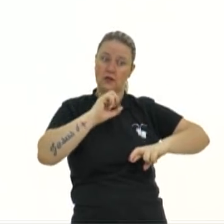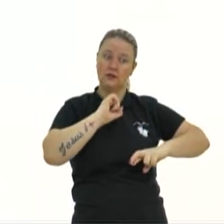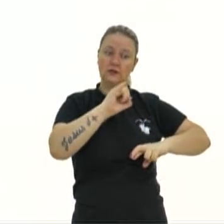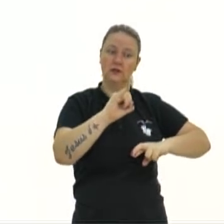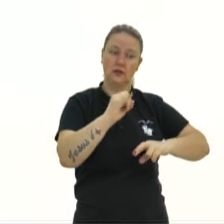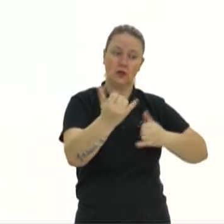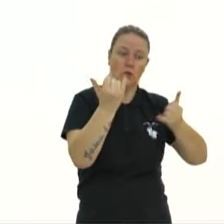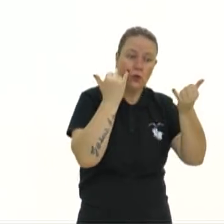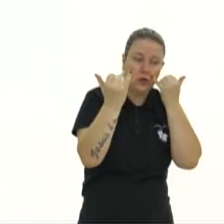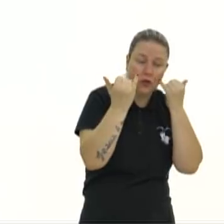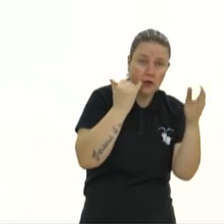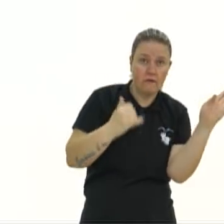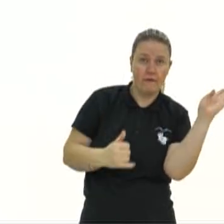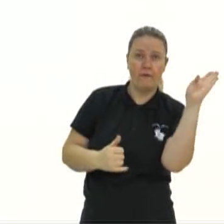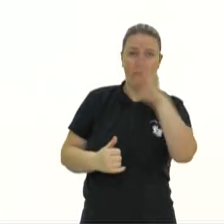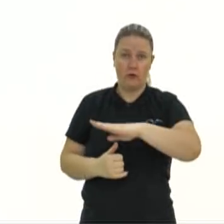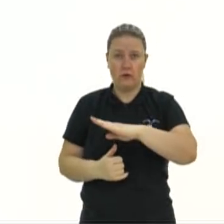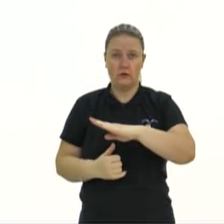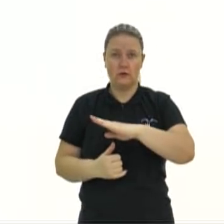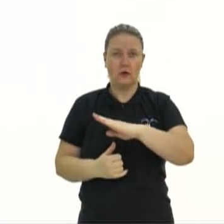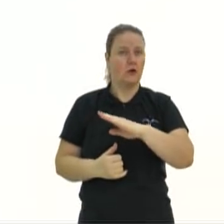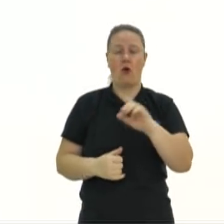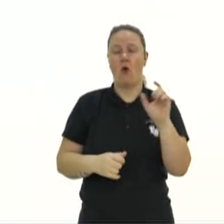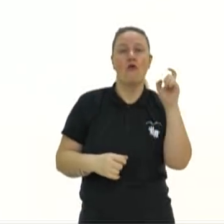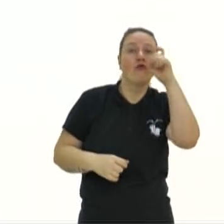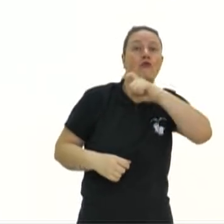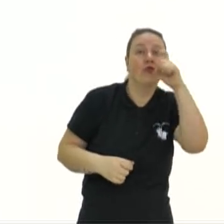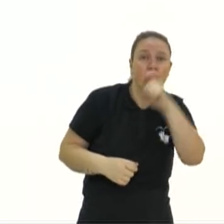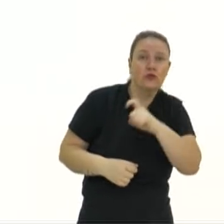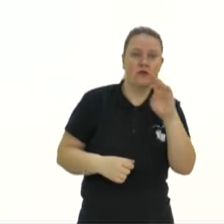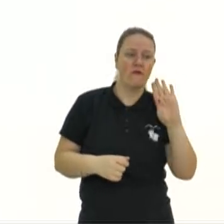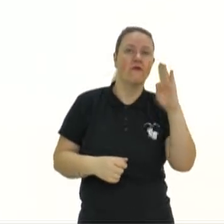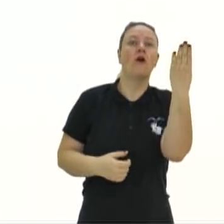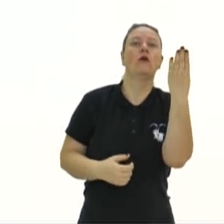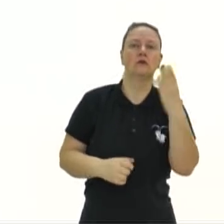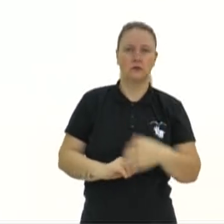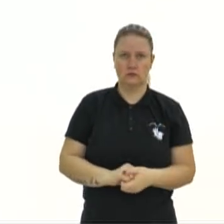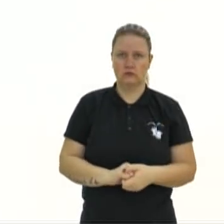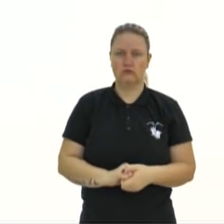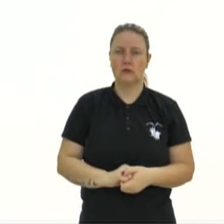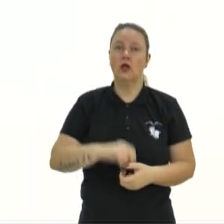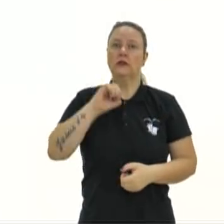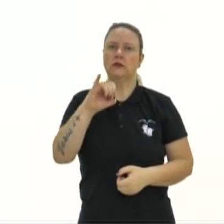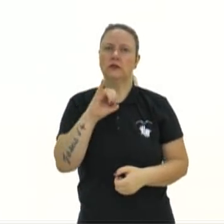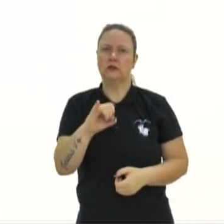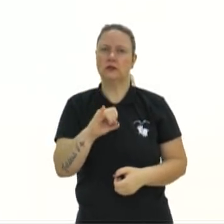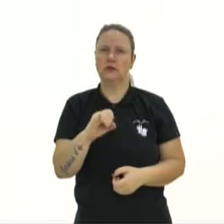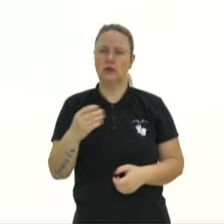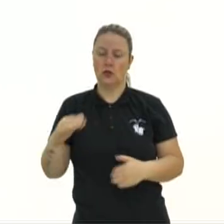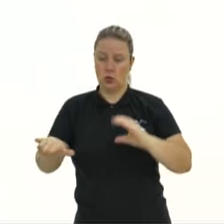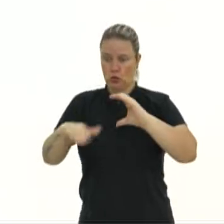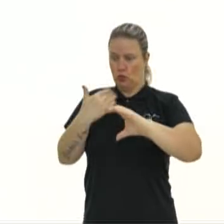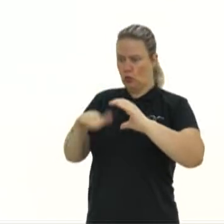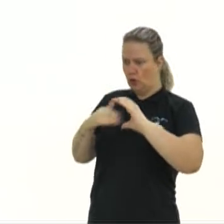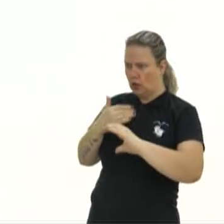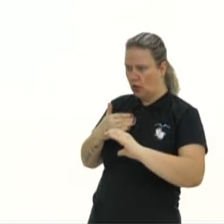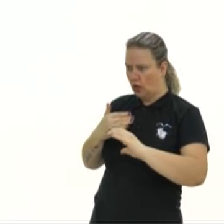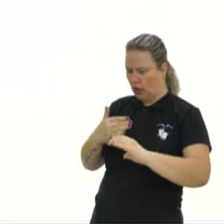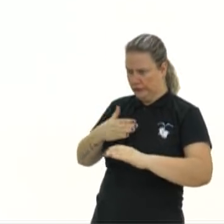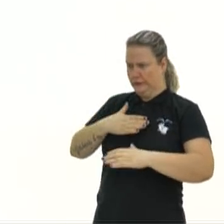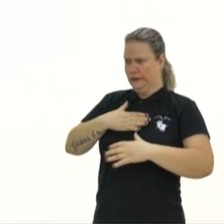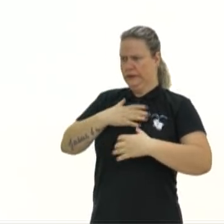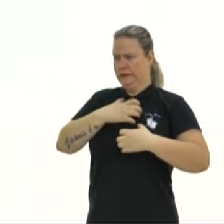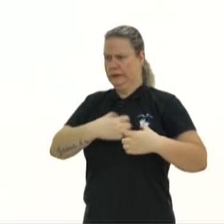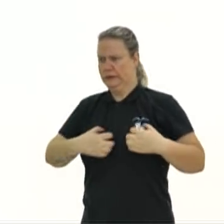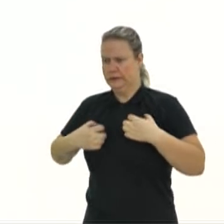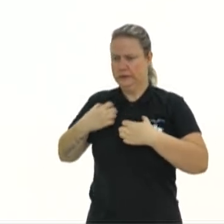de você mandar no grupo da família. Se a informação causou desconforto ou chegou por meio de corrente pelas